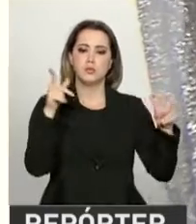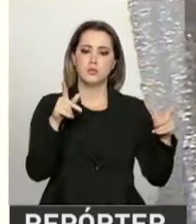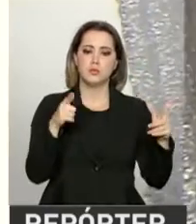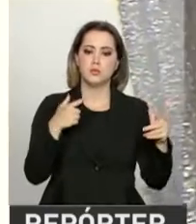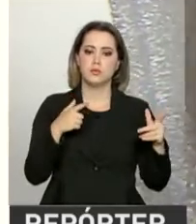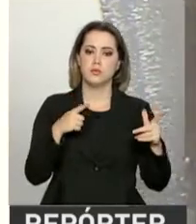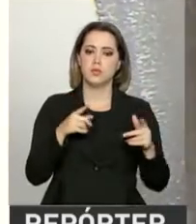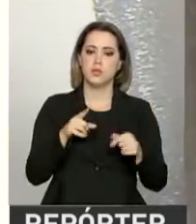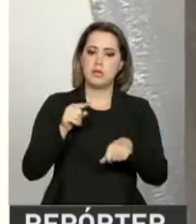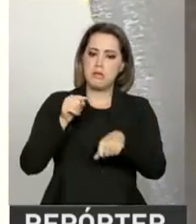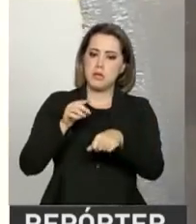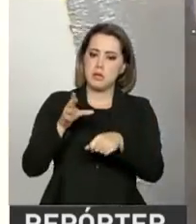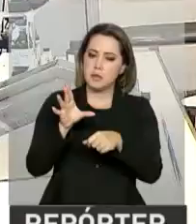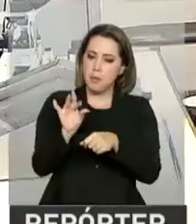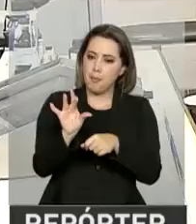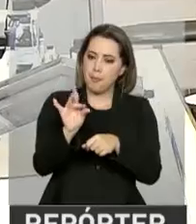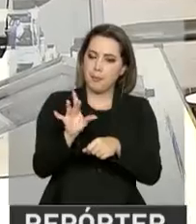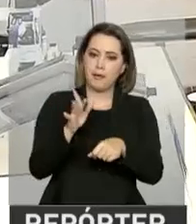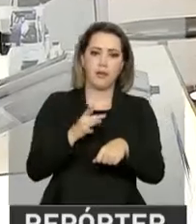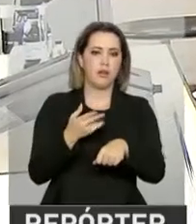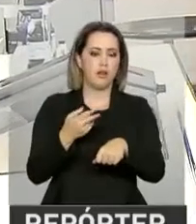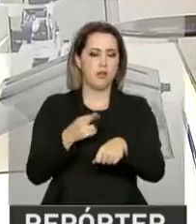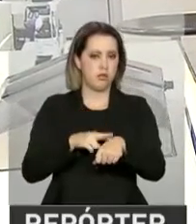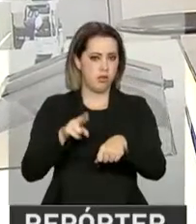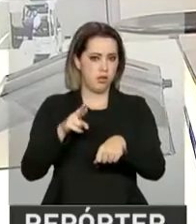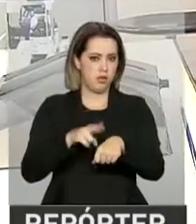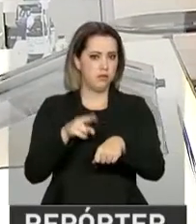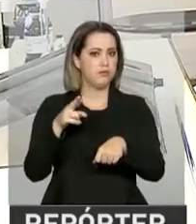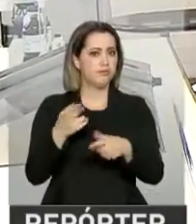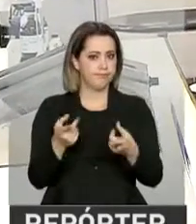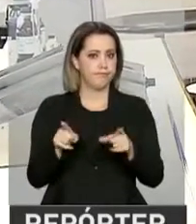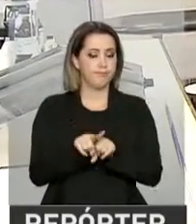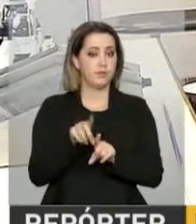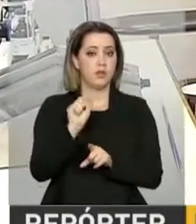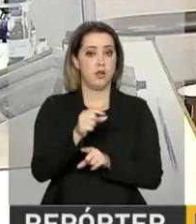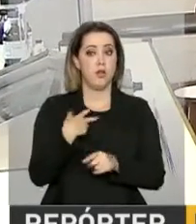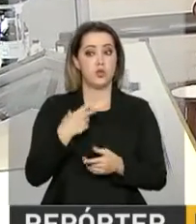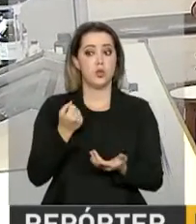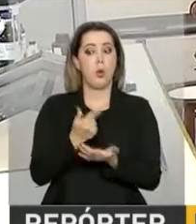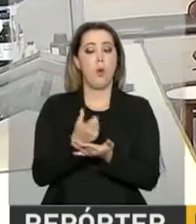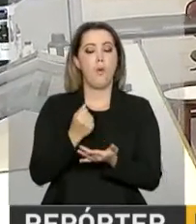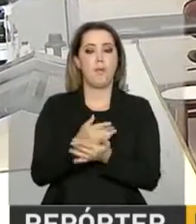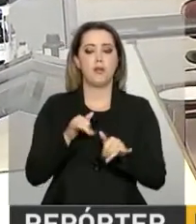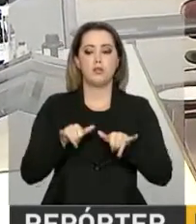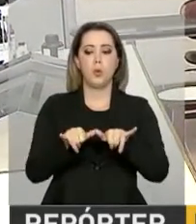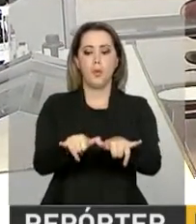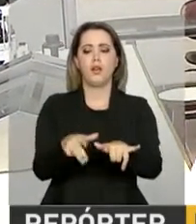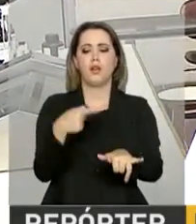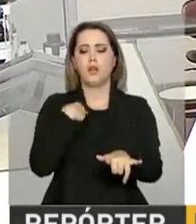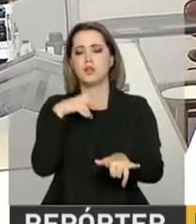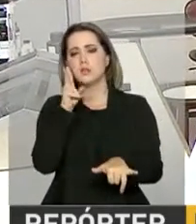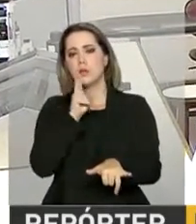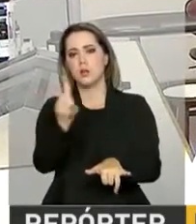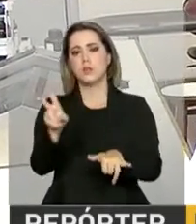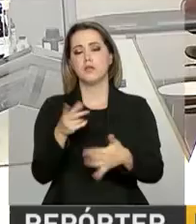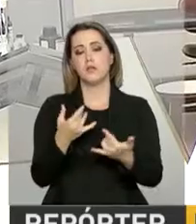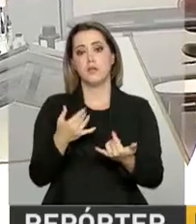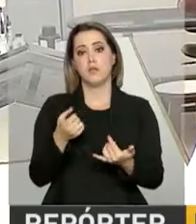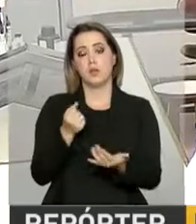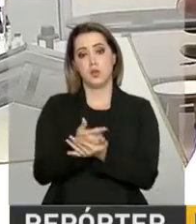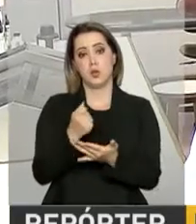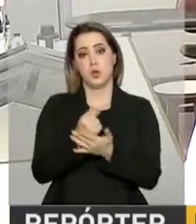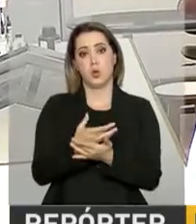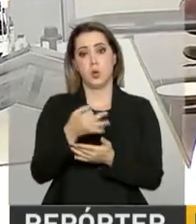na consistência da carne. O que a gente tem que levar em consideração quando for fazer a compra no supermercado é fazer a compra de